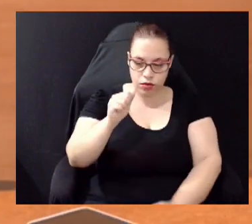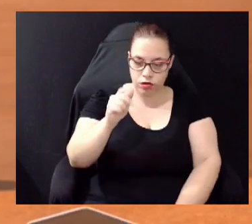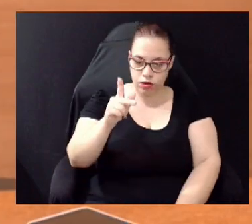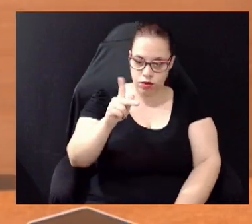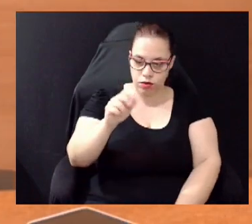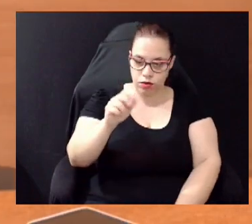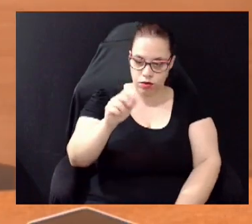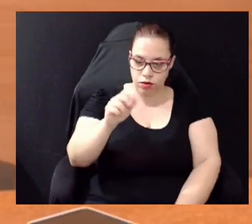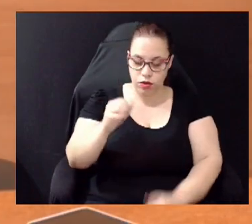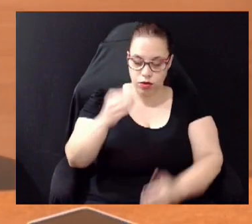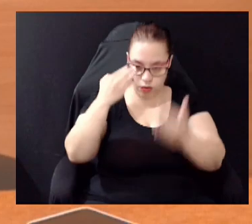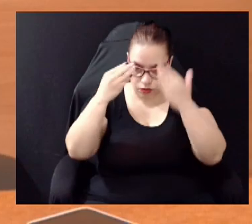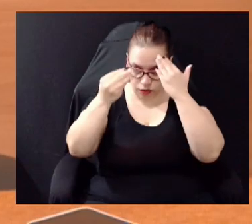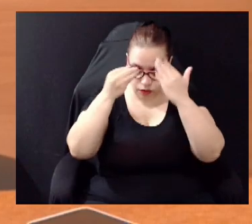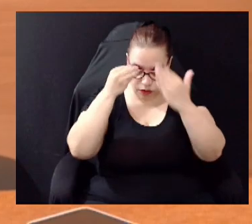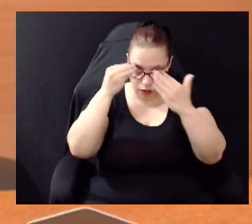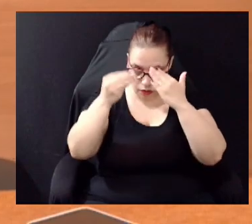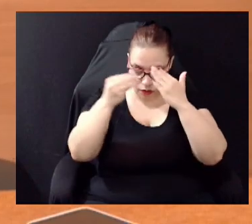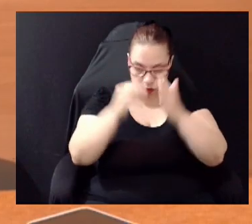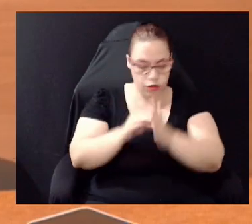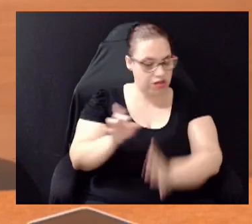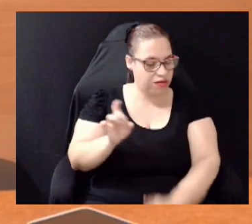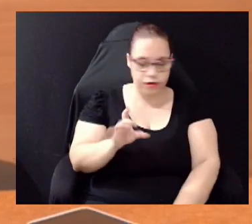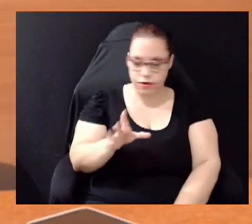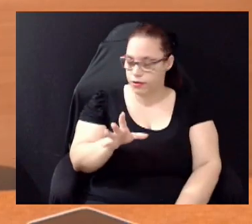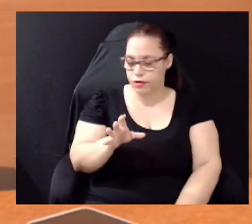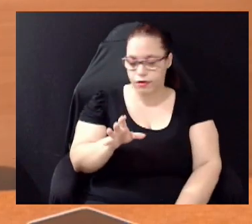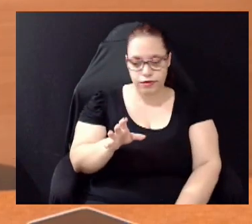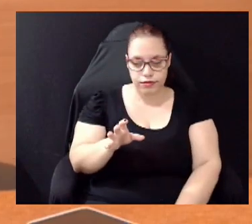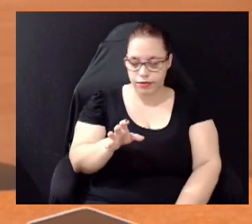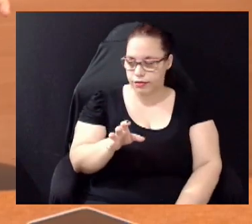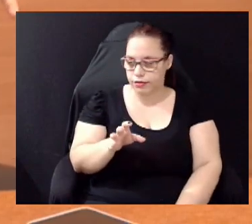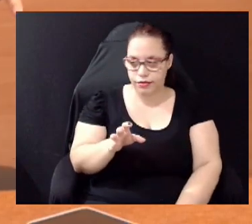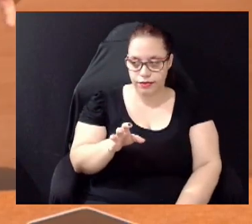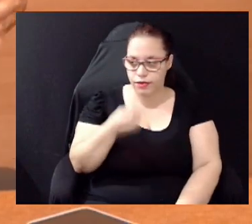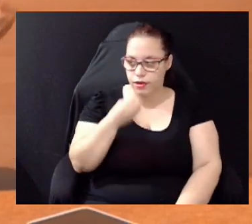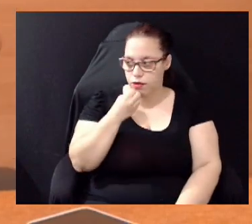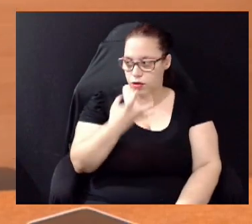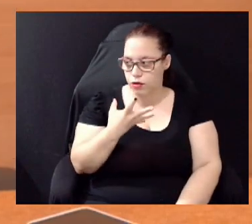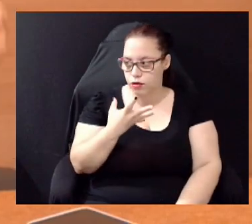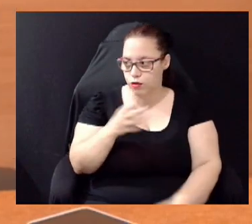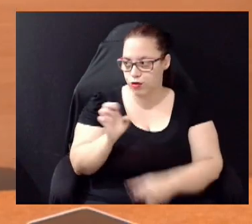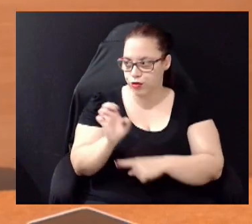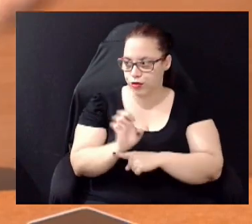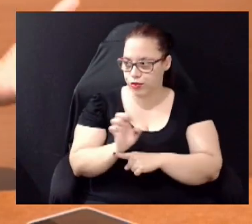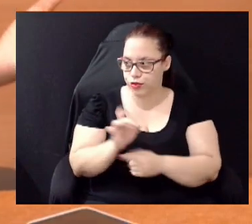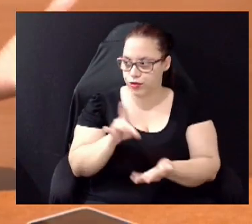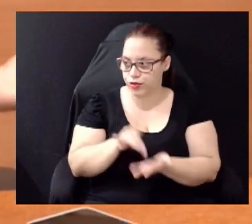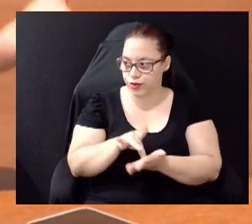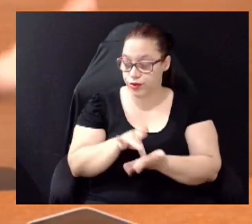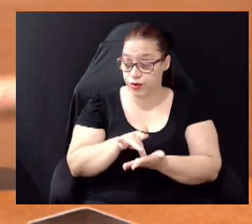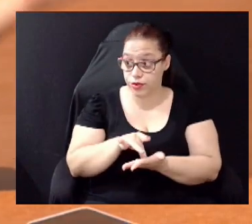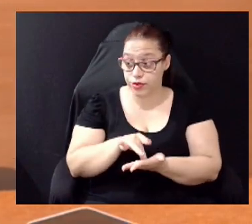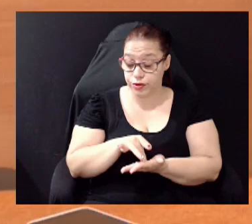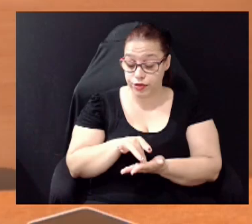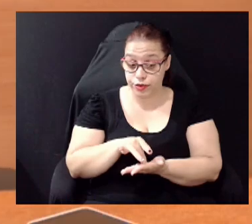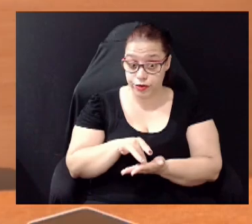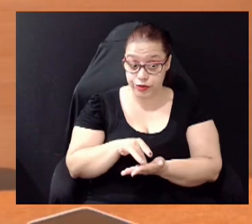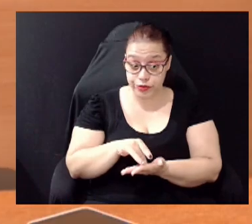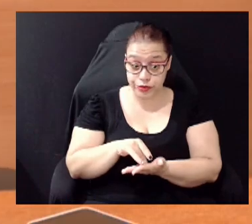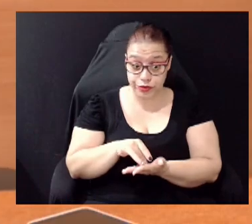Psicossocial, mas a gente sabe que não é suficiente, né? Porque, na verdade, o Estado e o capital